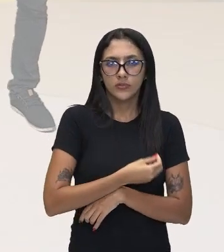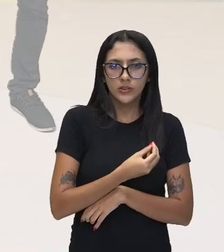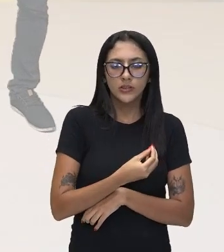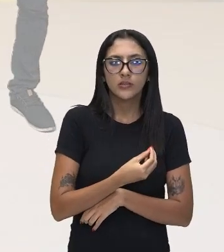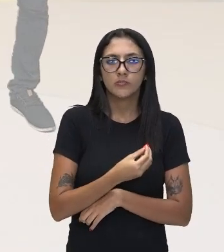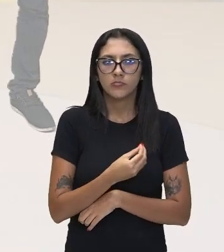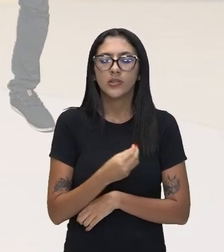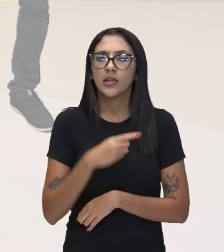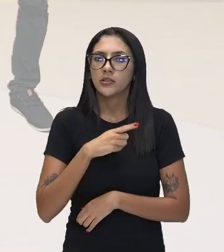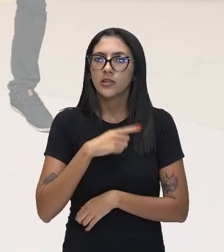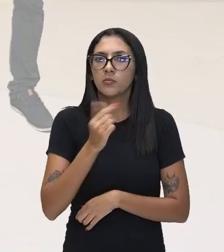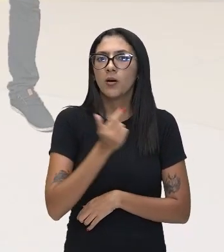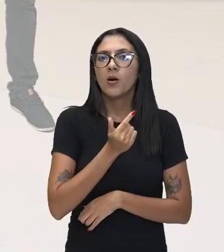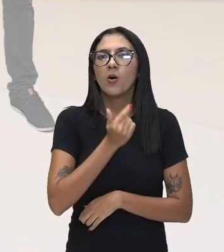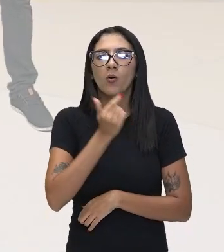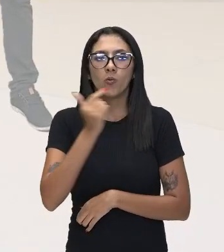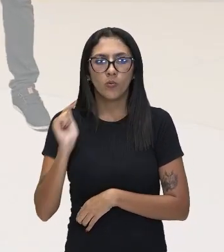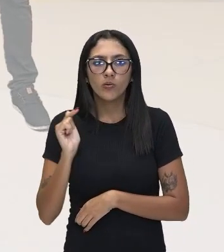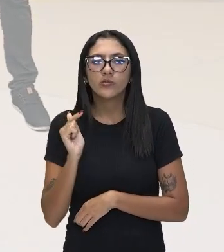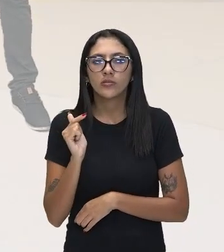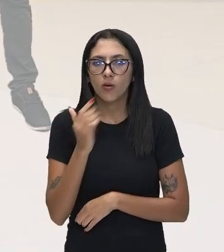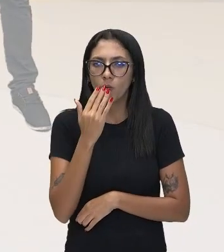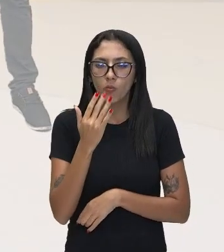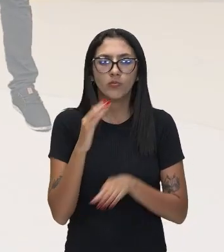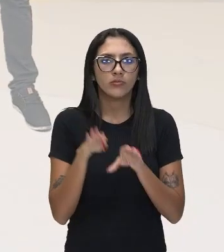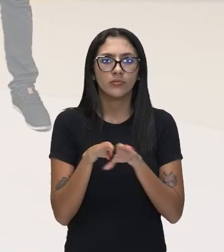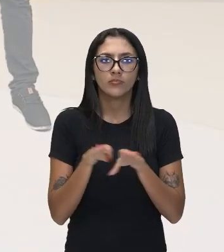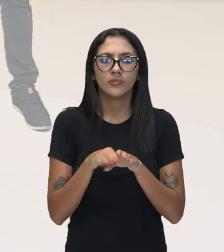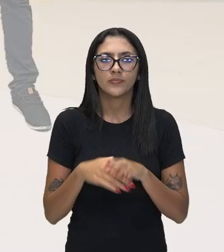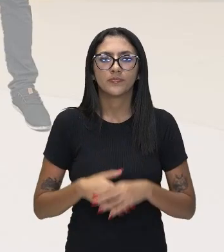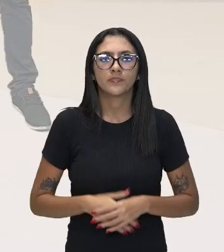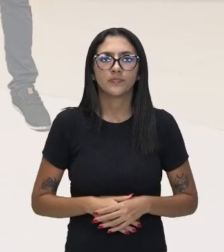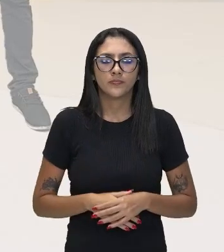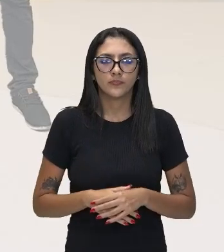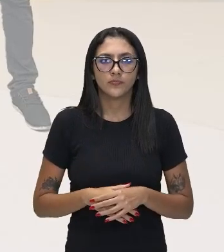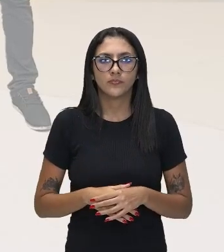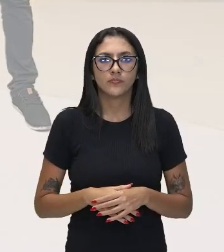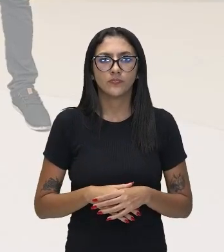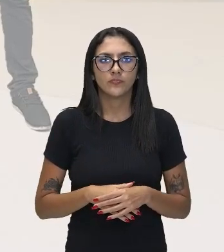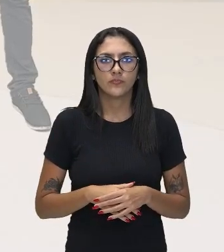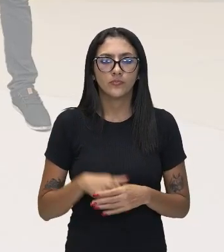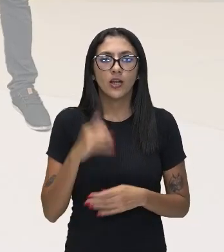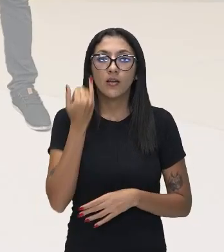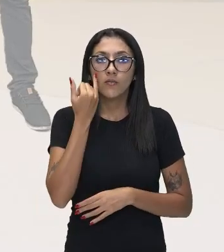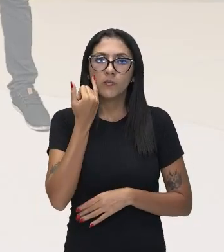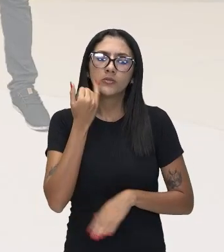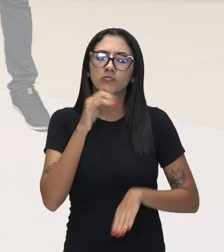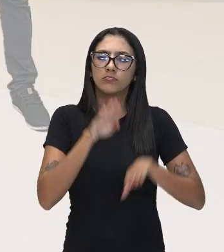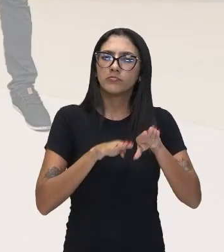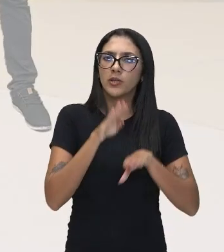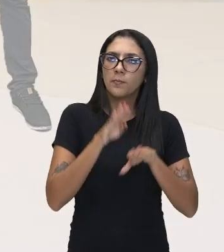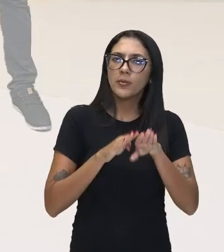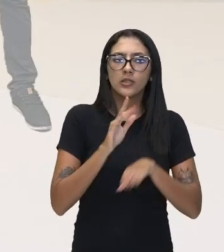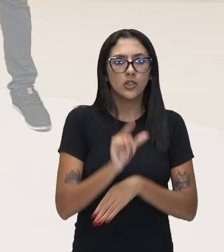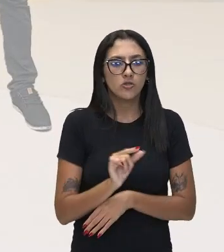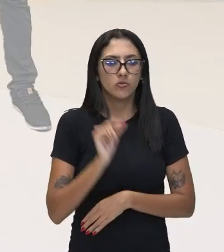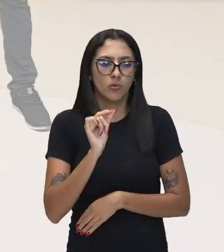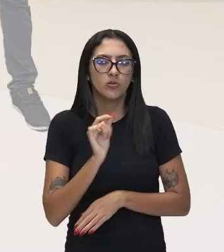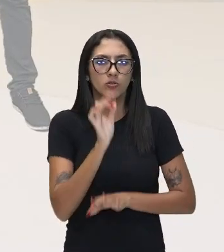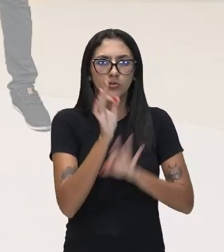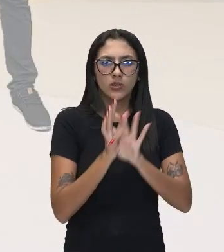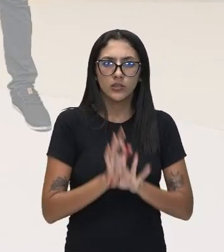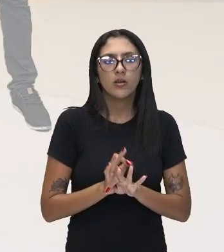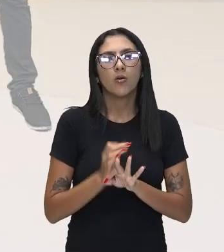outra configuração. Conseguiu observar, professor Emerson? Como, a depender do critério que você adota, a gente tem uma configuraçãozinha um